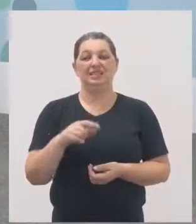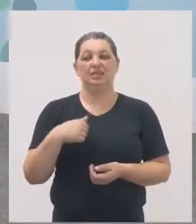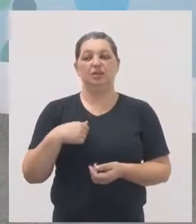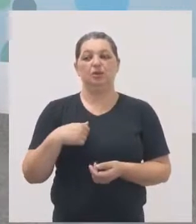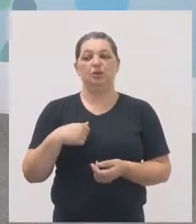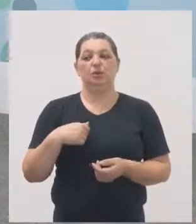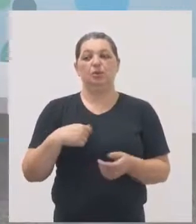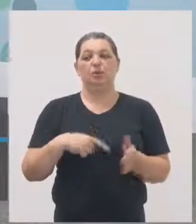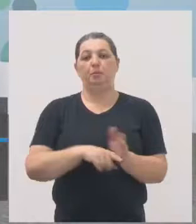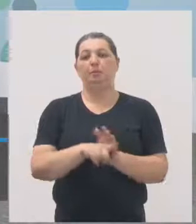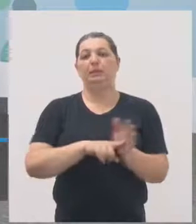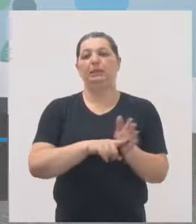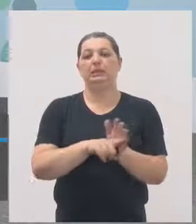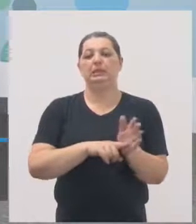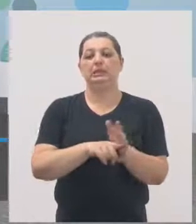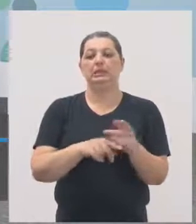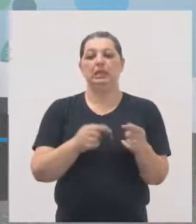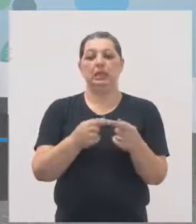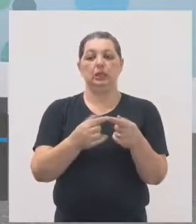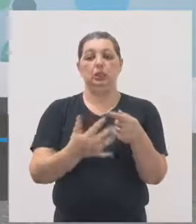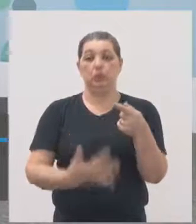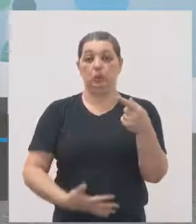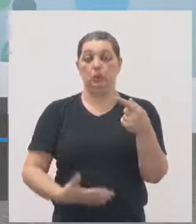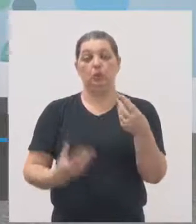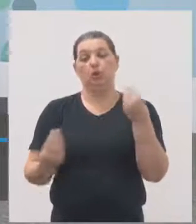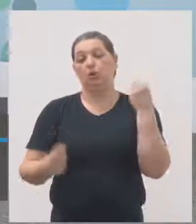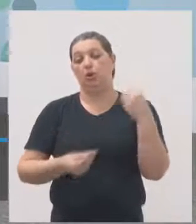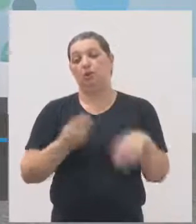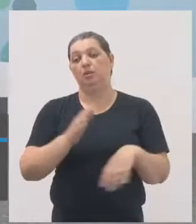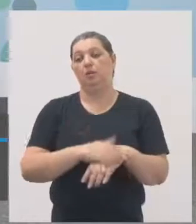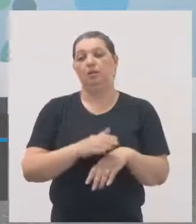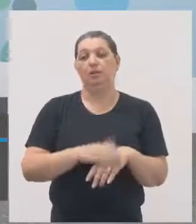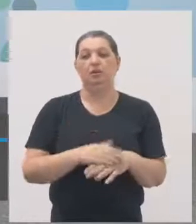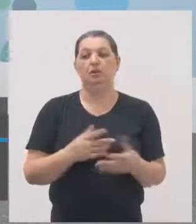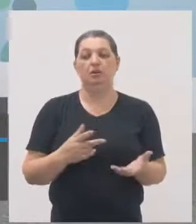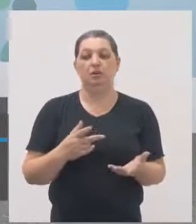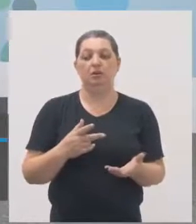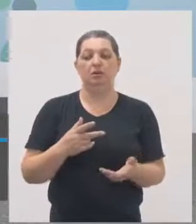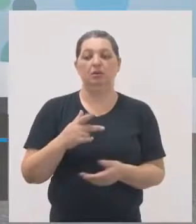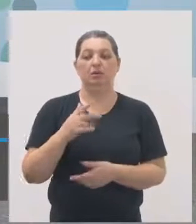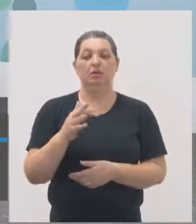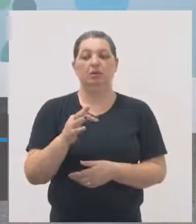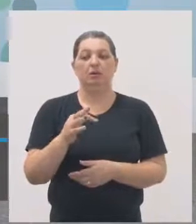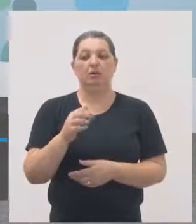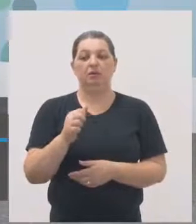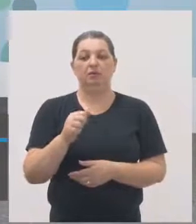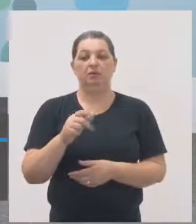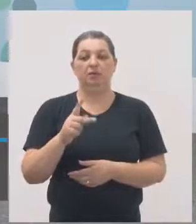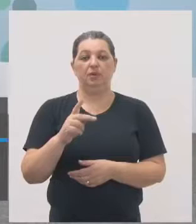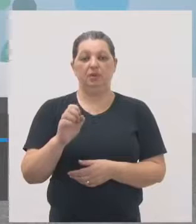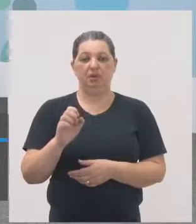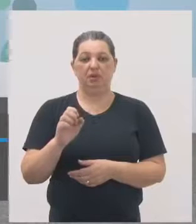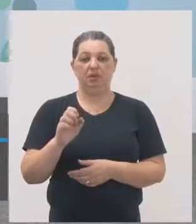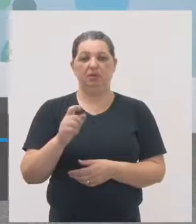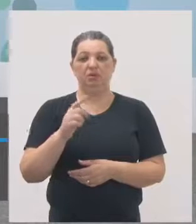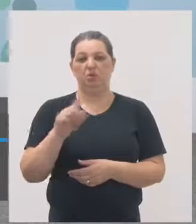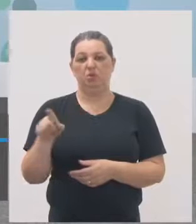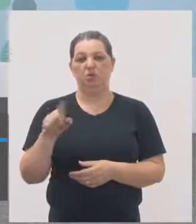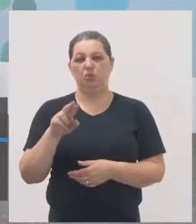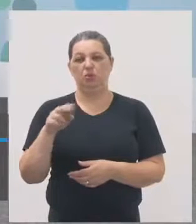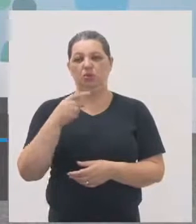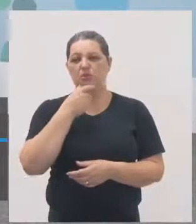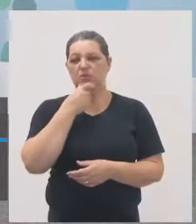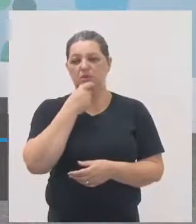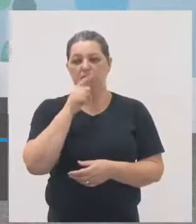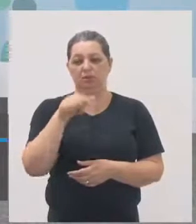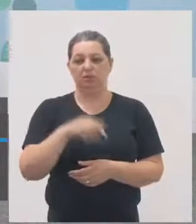Google para saber a sua pergunta. Como fazer o fade out? Ah, bacana, bacana. Eu fui procurar